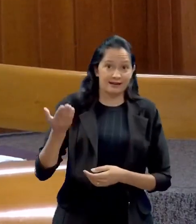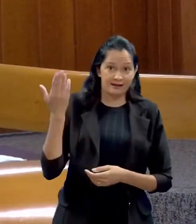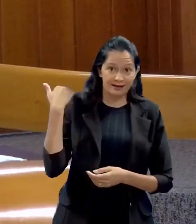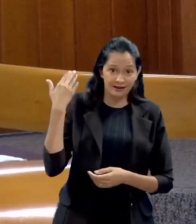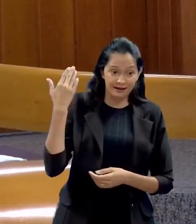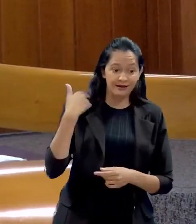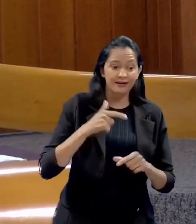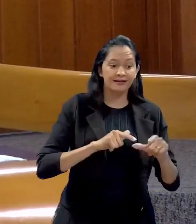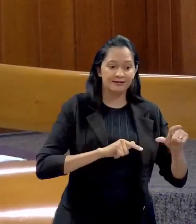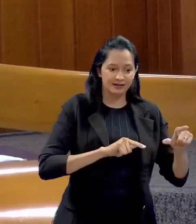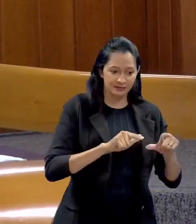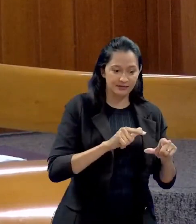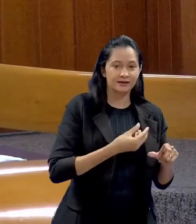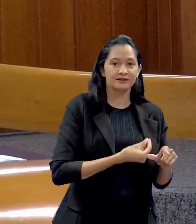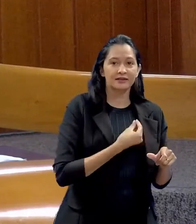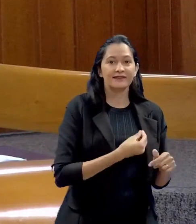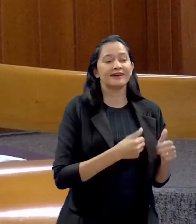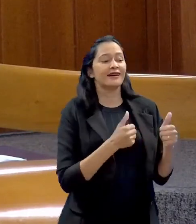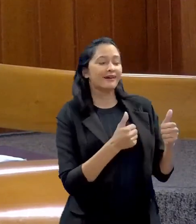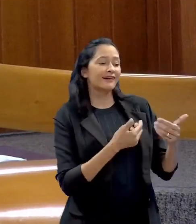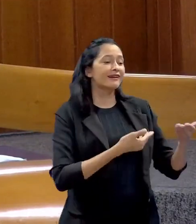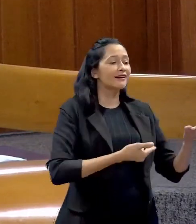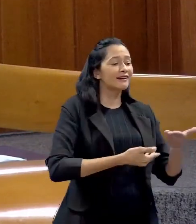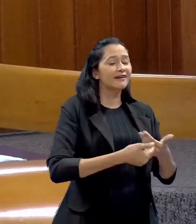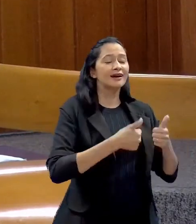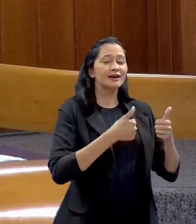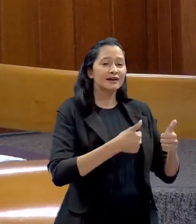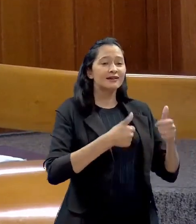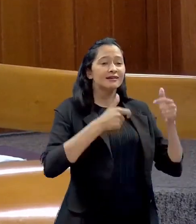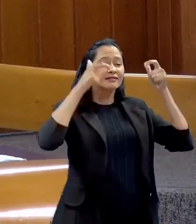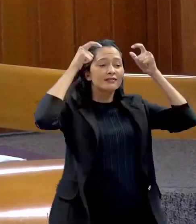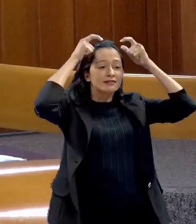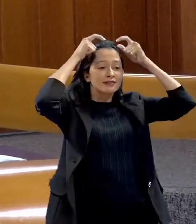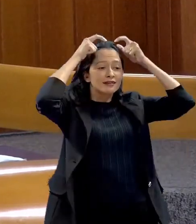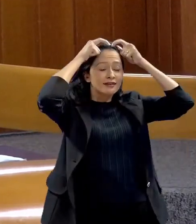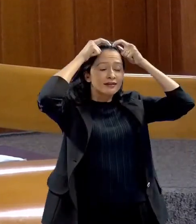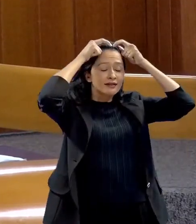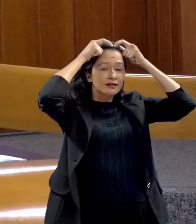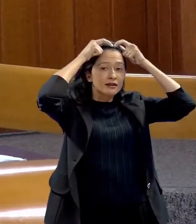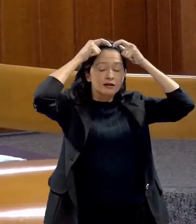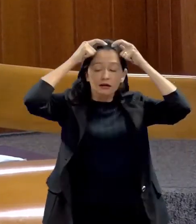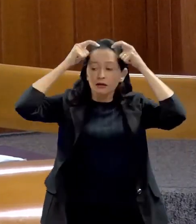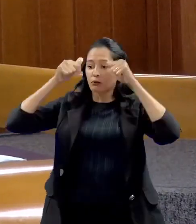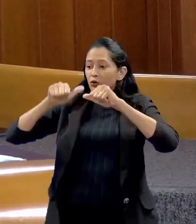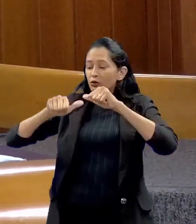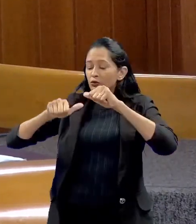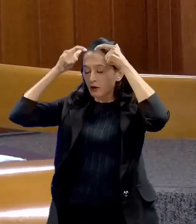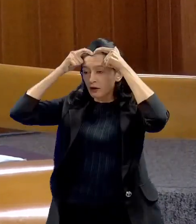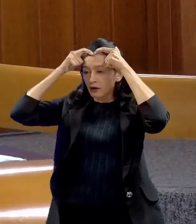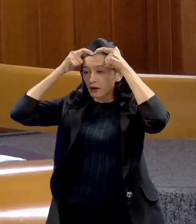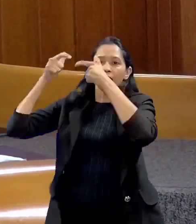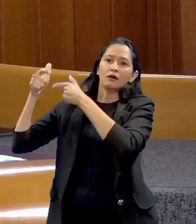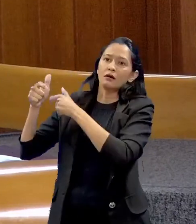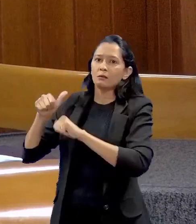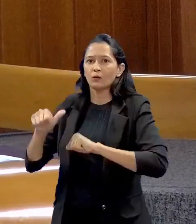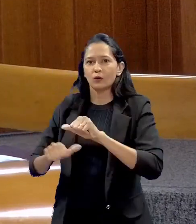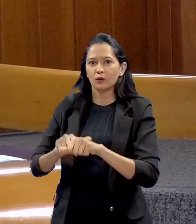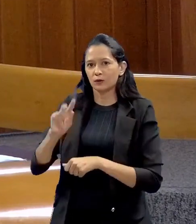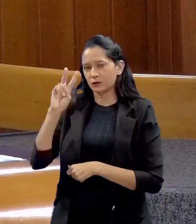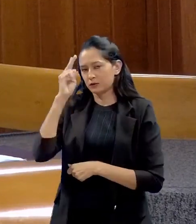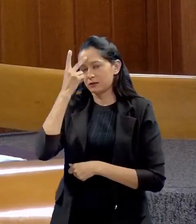tudo bem. Aí, enquanto o leite seca, aí o prefeito, aí o chefe de